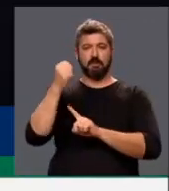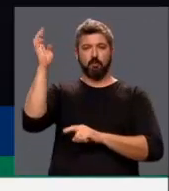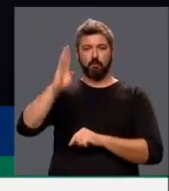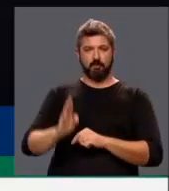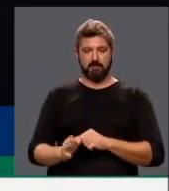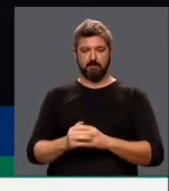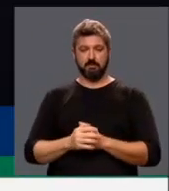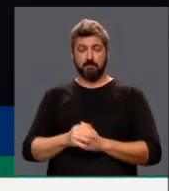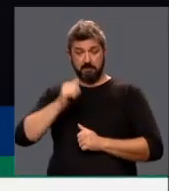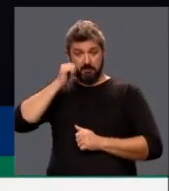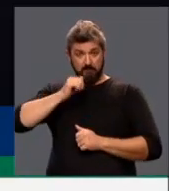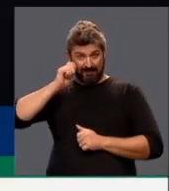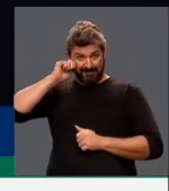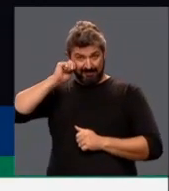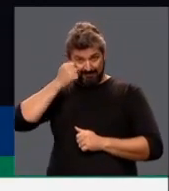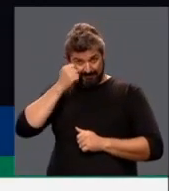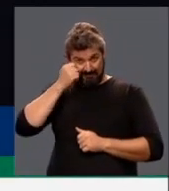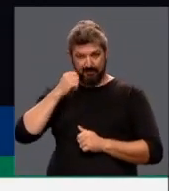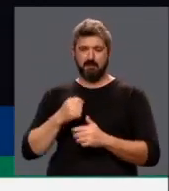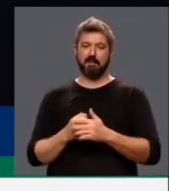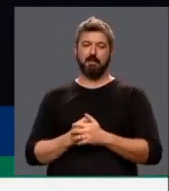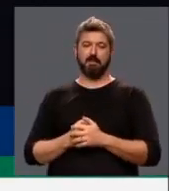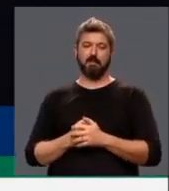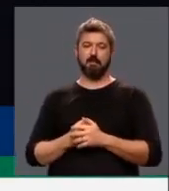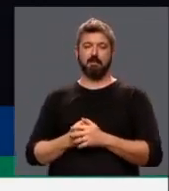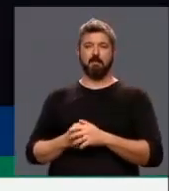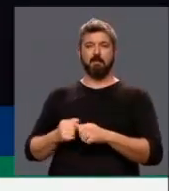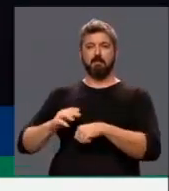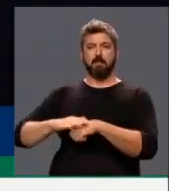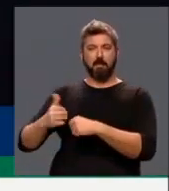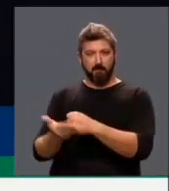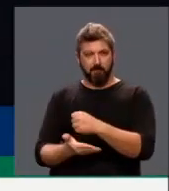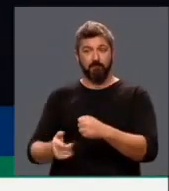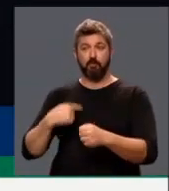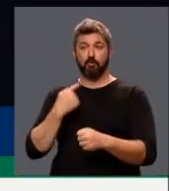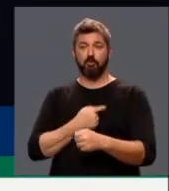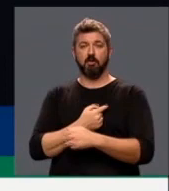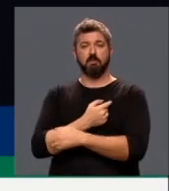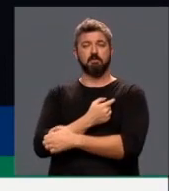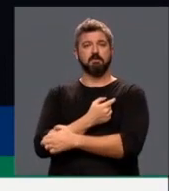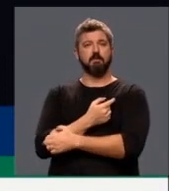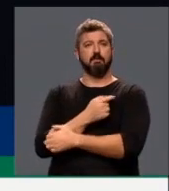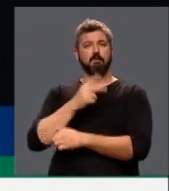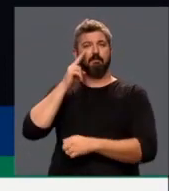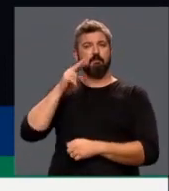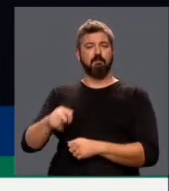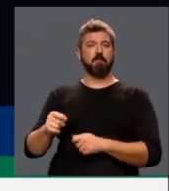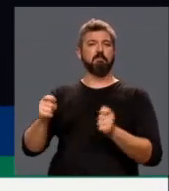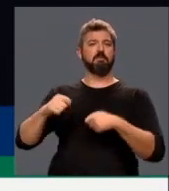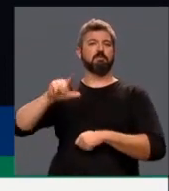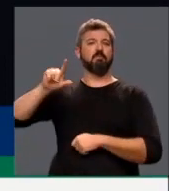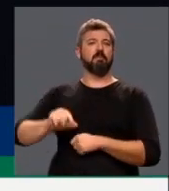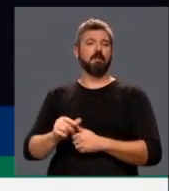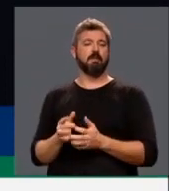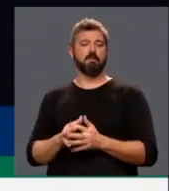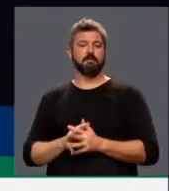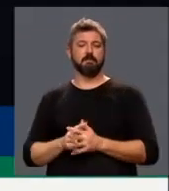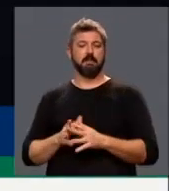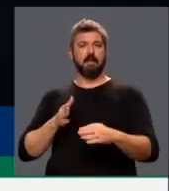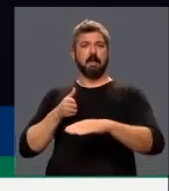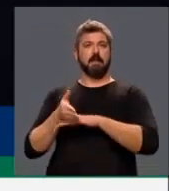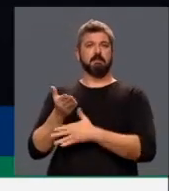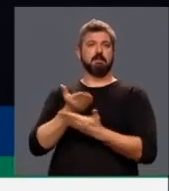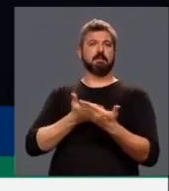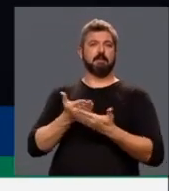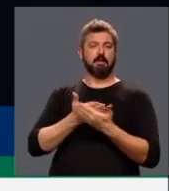negras estão, digamos que na parte de baixo da pirâmide, né? Que a gente tem menos possibilidade de casa, que a gente tem menos acesso a